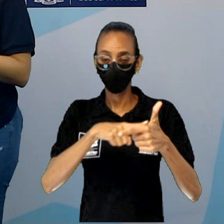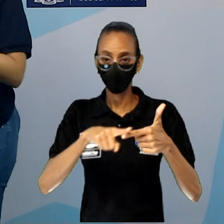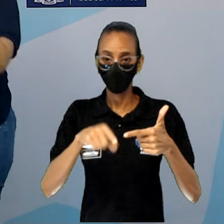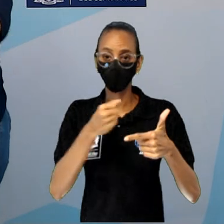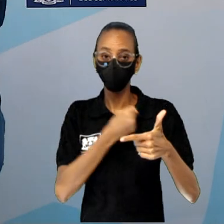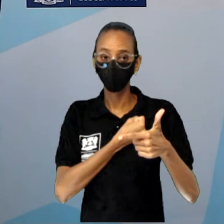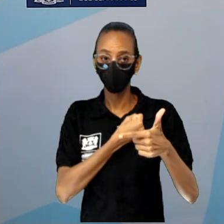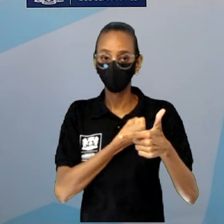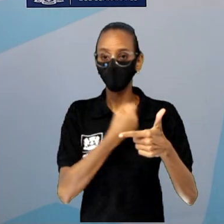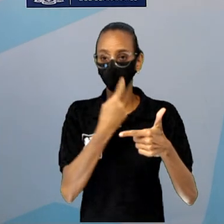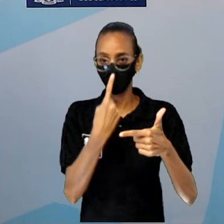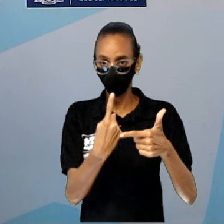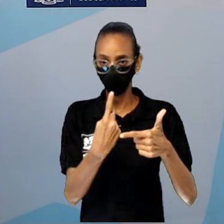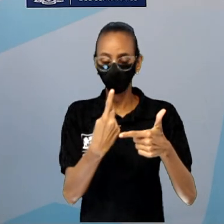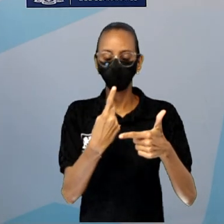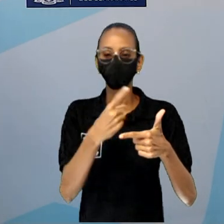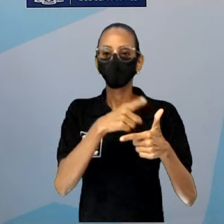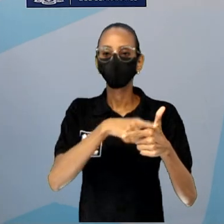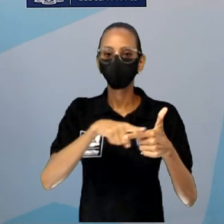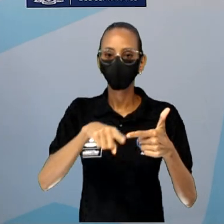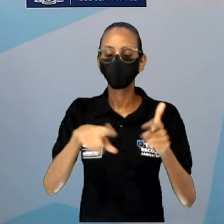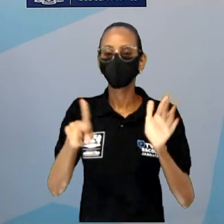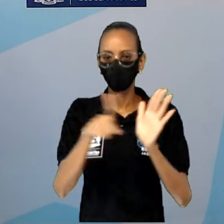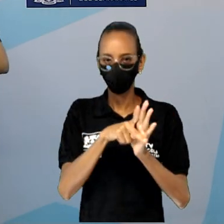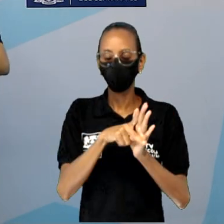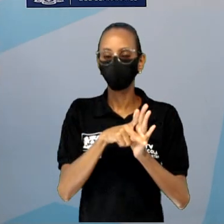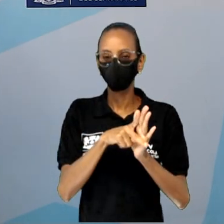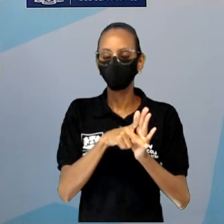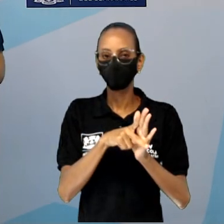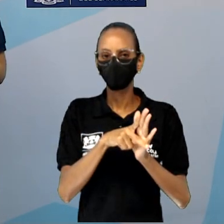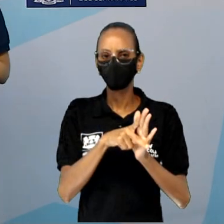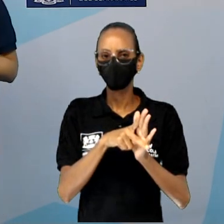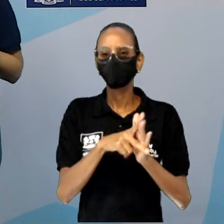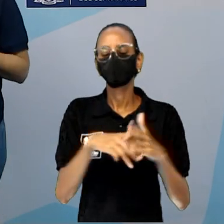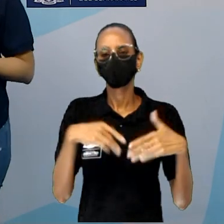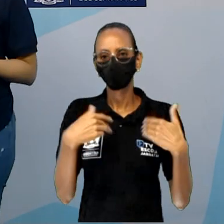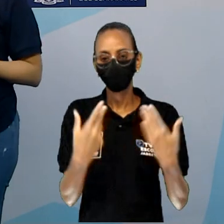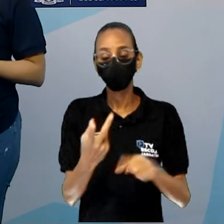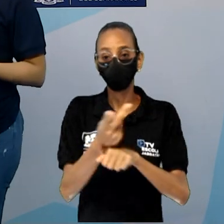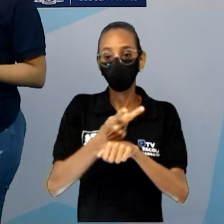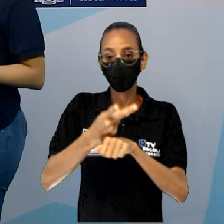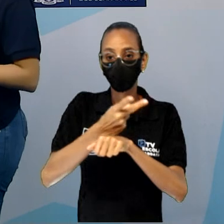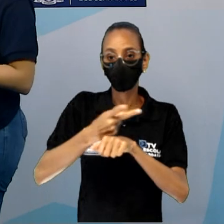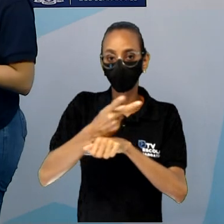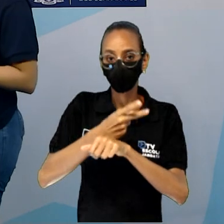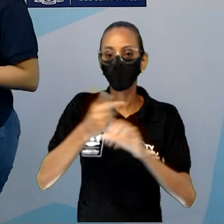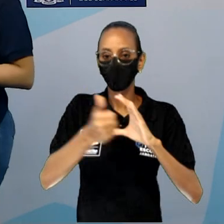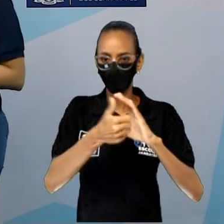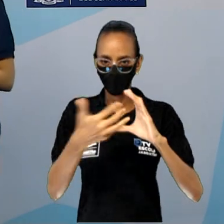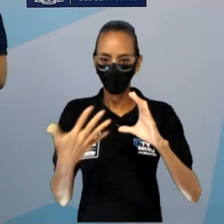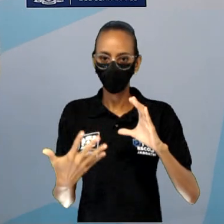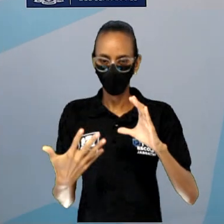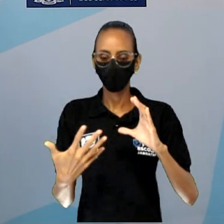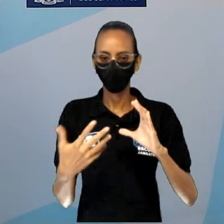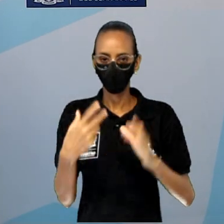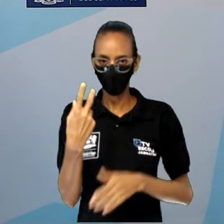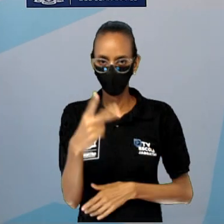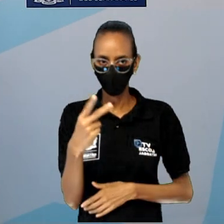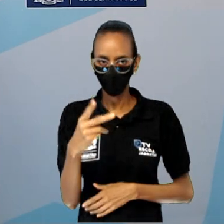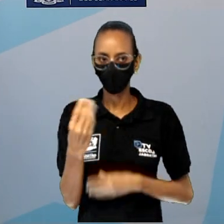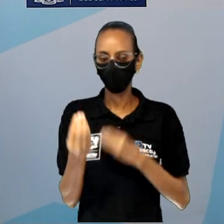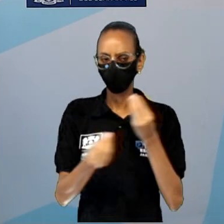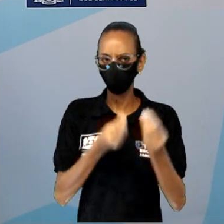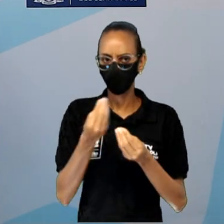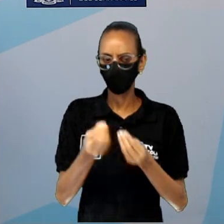divisores, um e o próprio número. Então, a gente vai buscar números que tenha essa característica. Estou aqui com uma